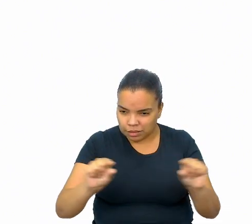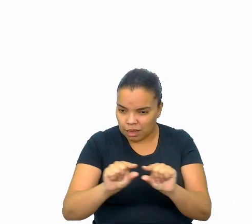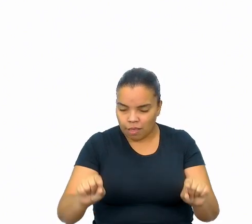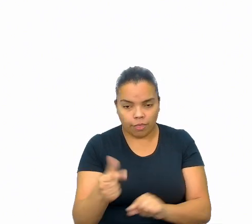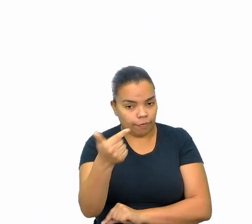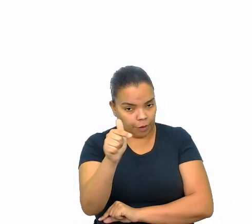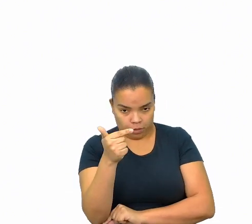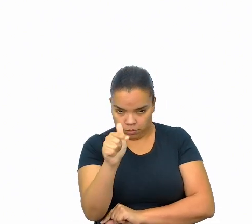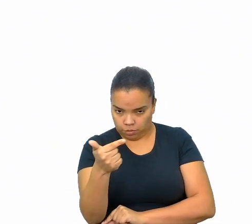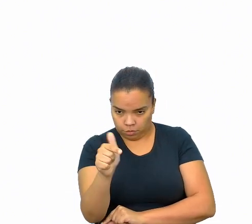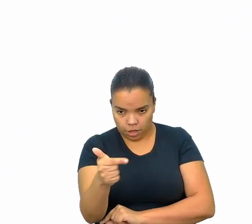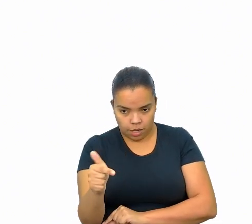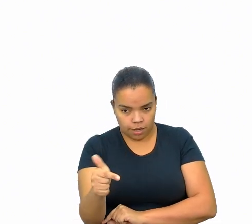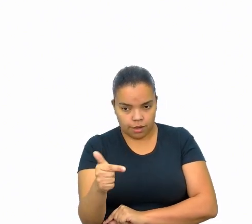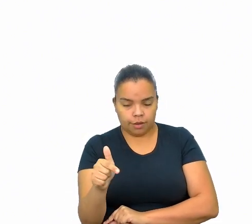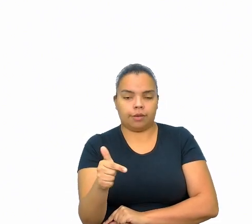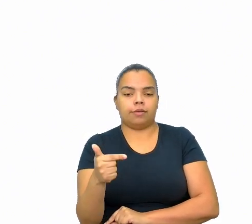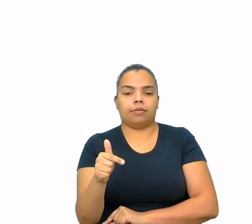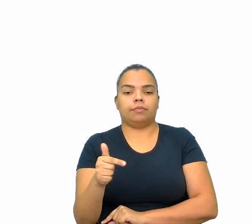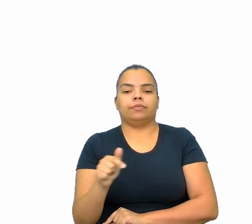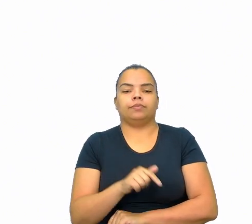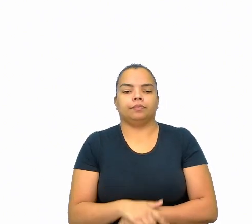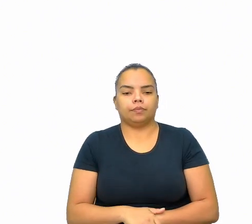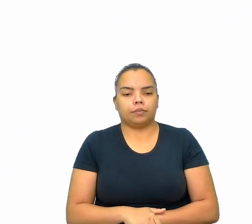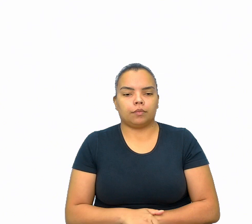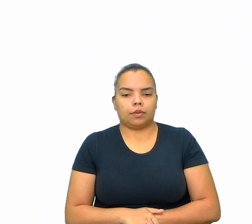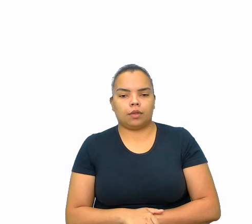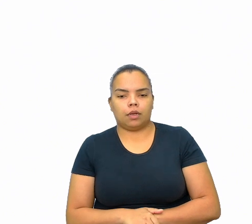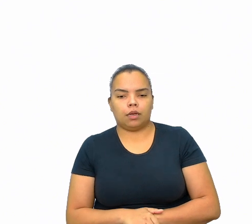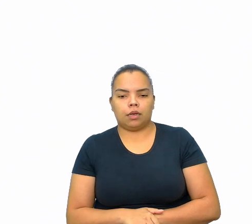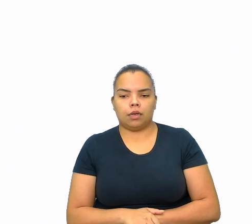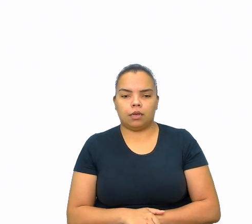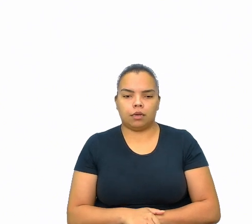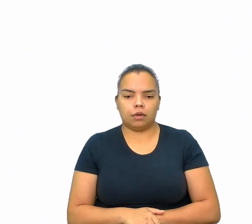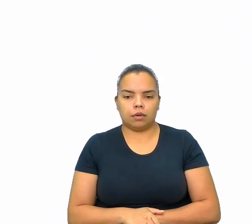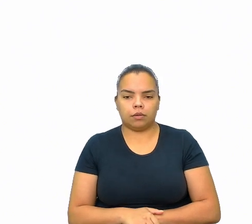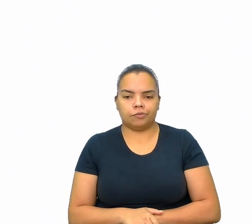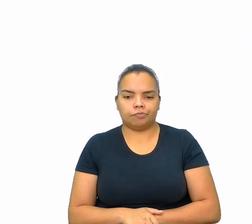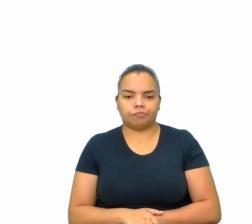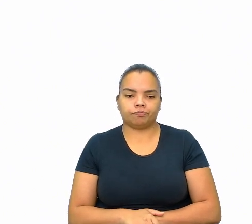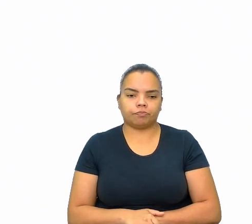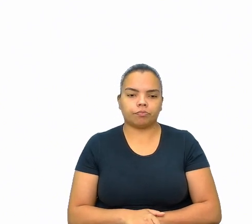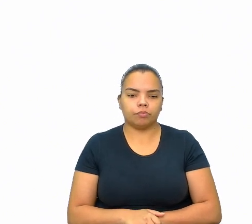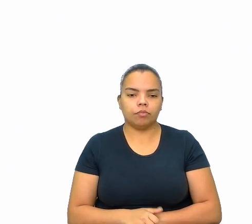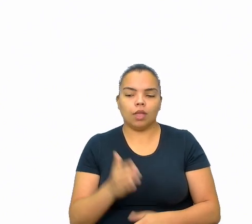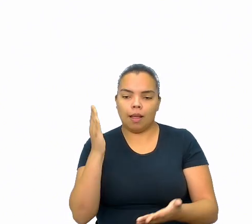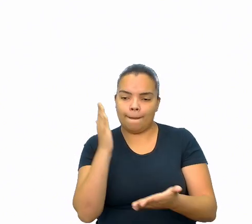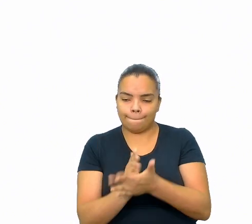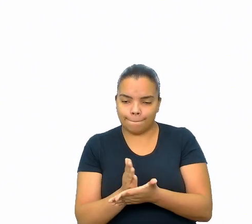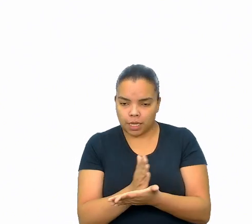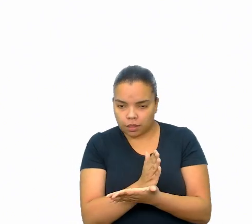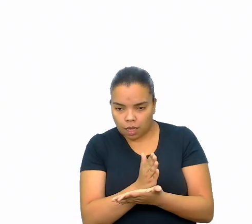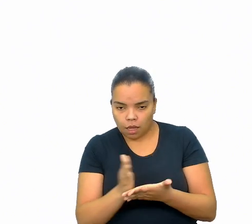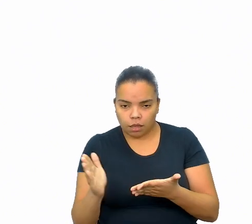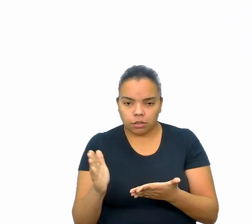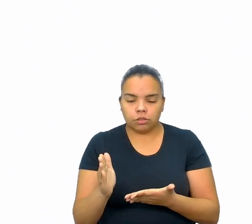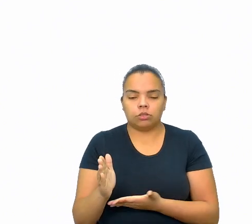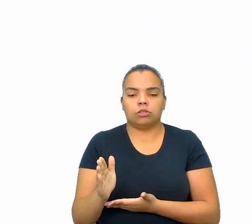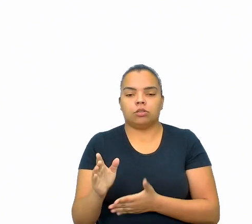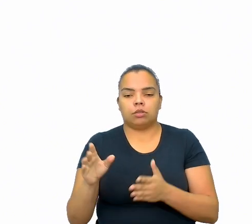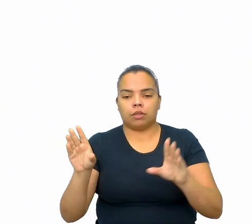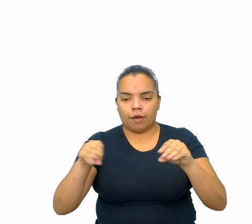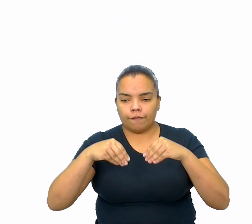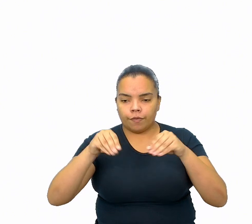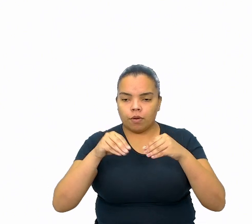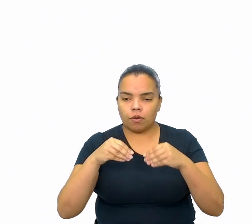linhas, né? Pode ser folha de sulfite, a metade de uma folha, e a gente deve orientar que as crianças